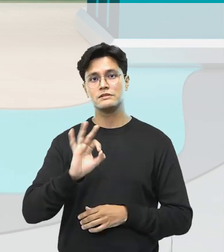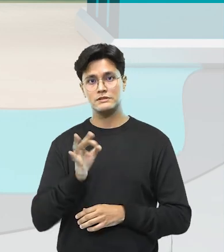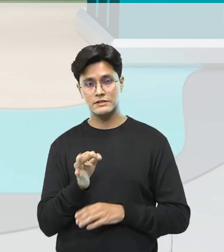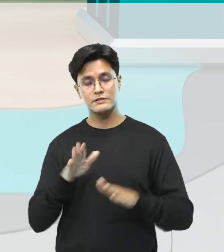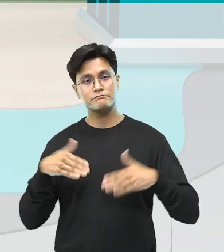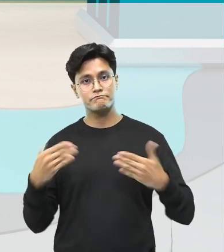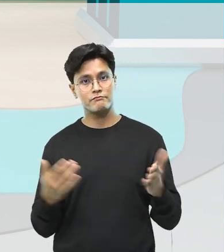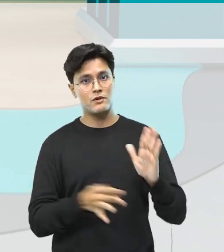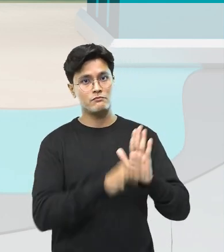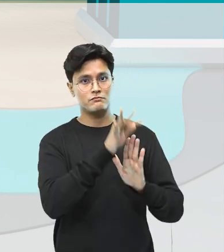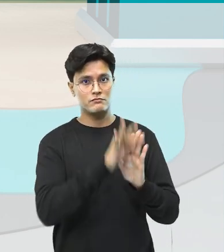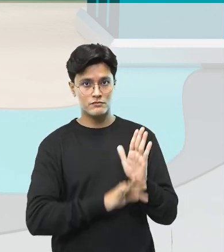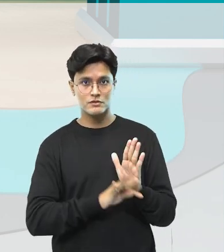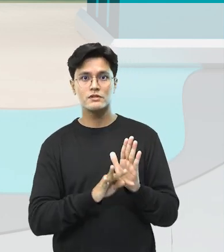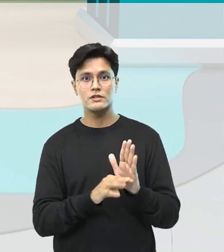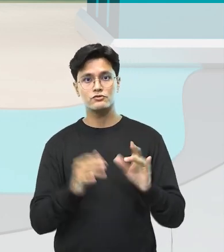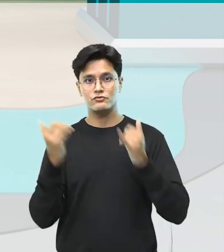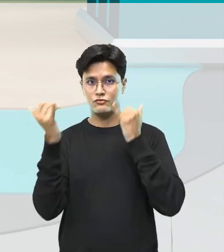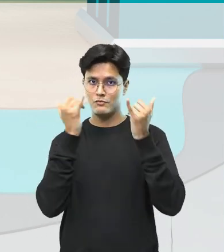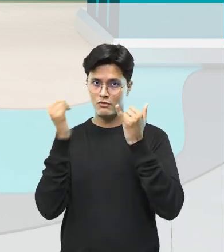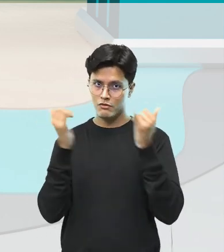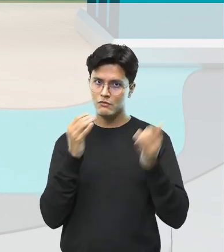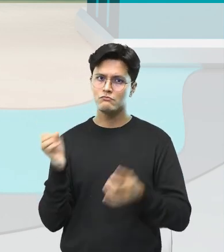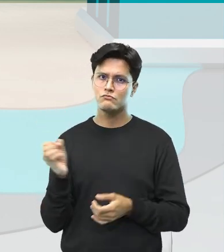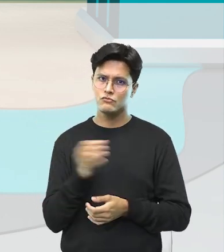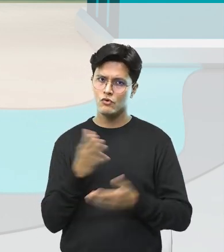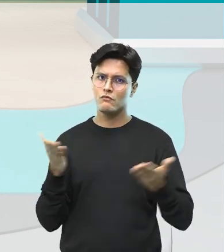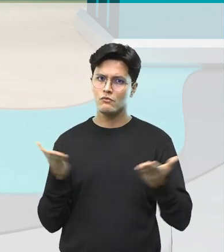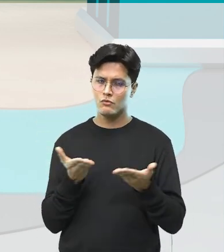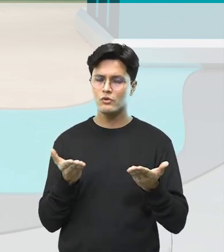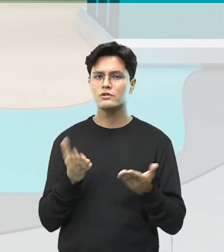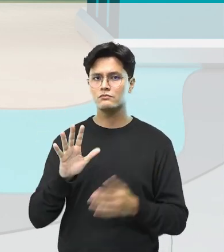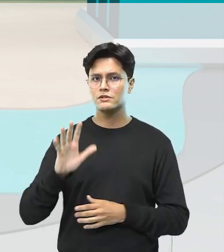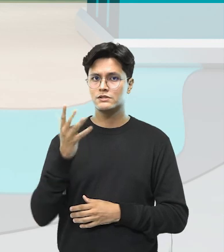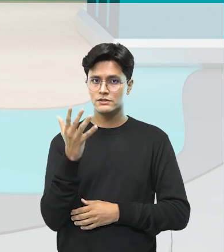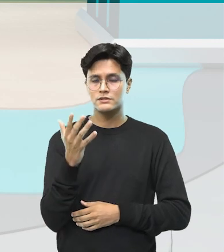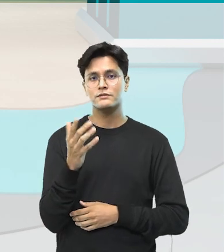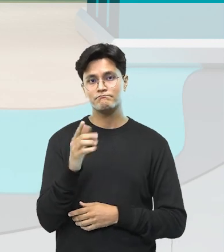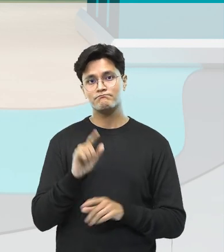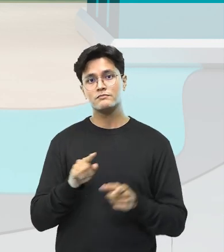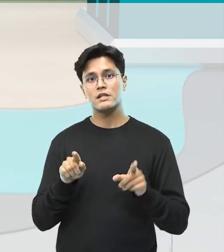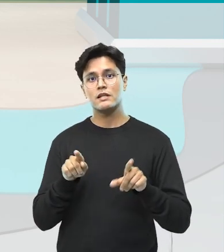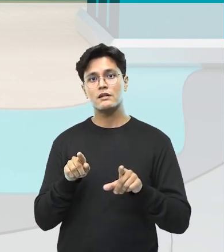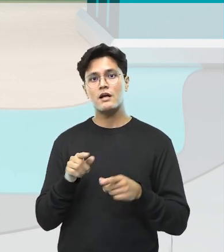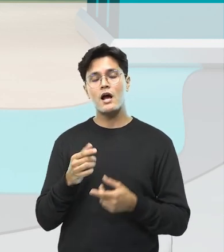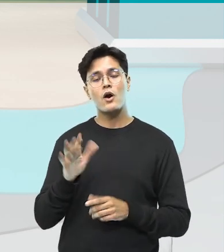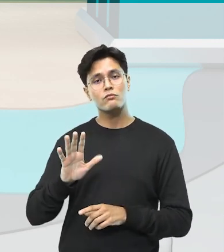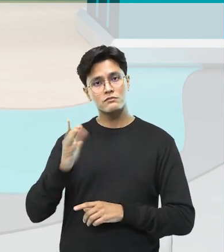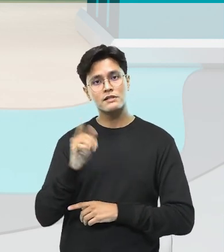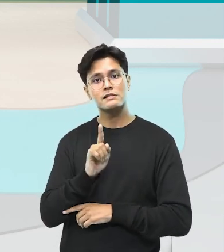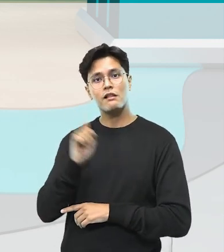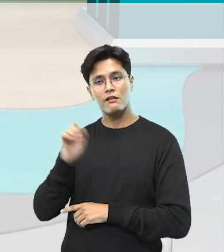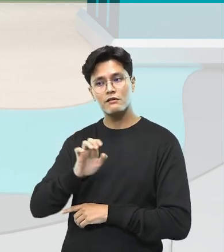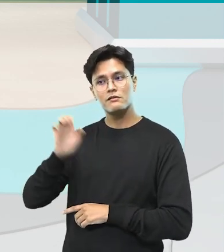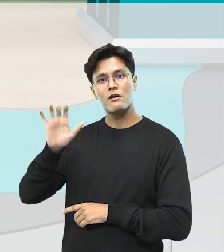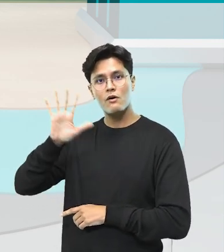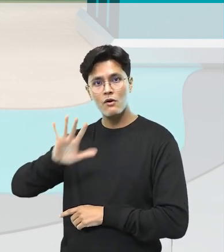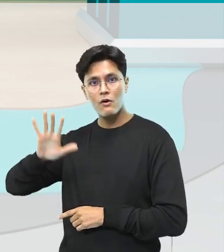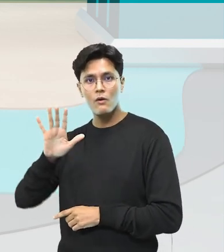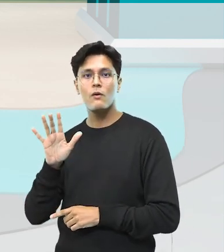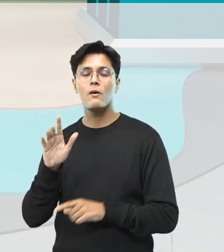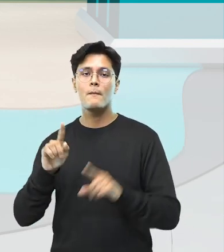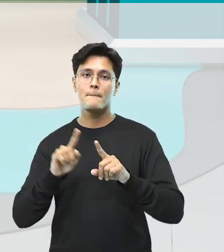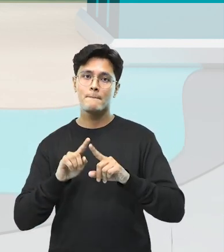observar, né, aí o que traz de informação lá da Europa e que a gente pode também relacionar com as mudanças climáticas que